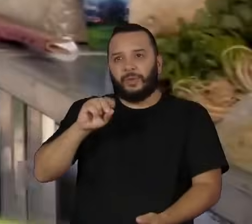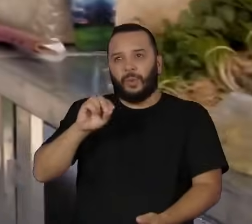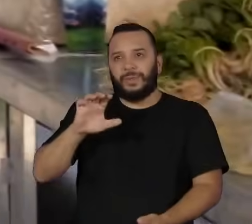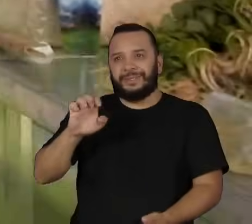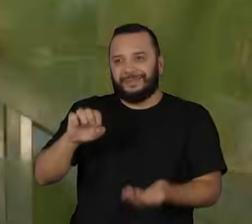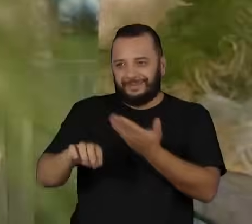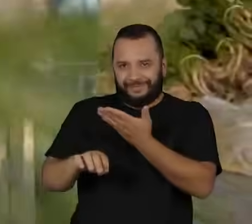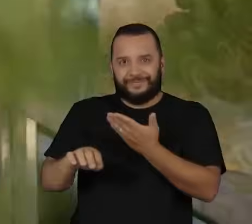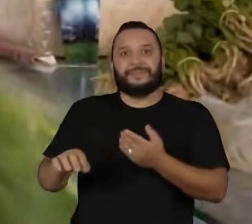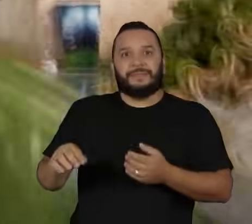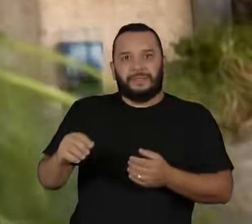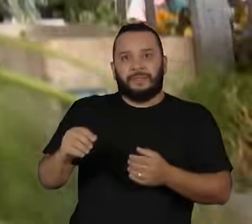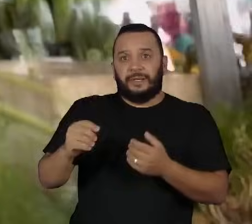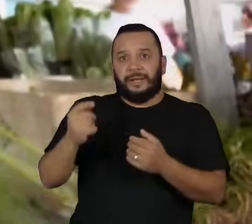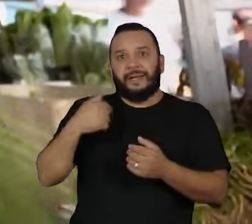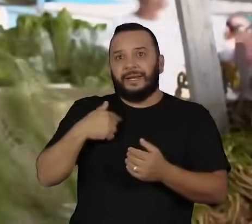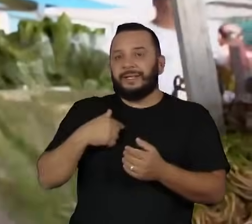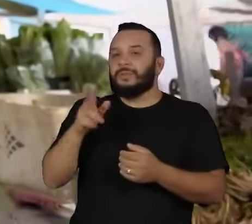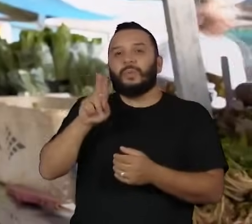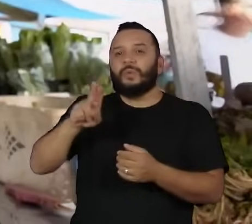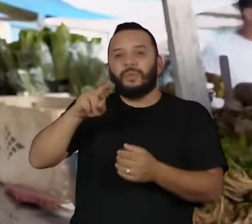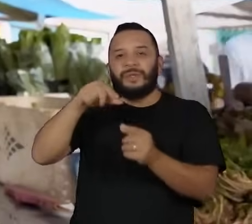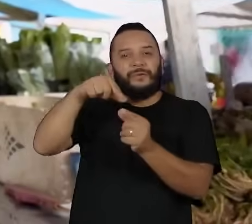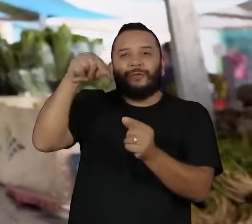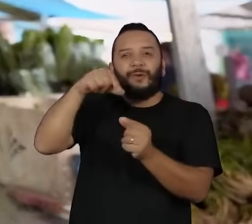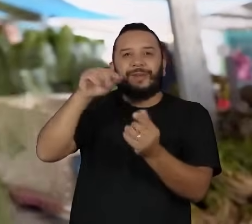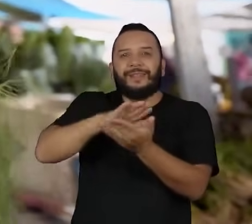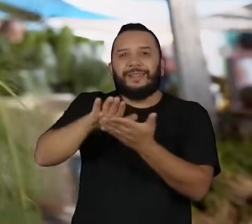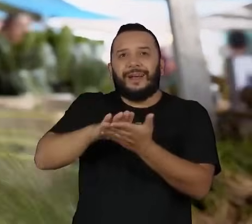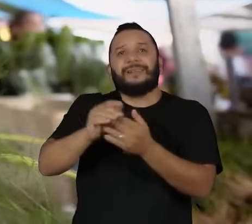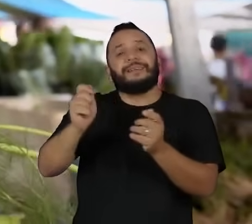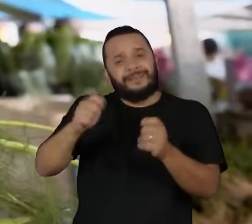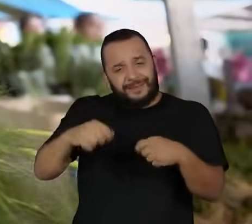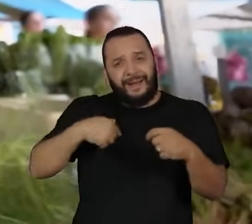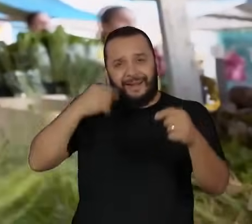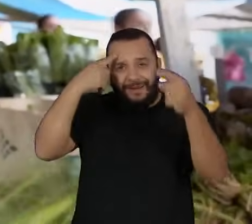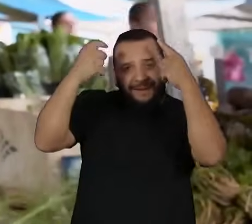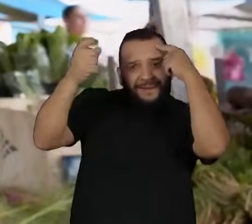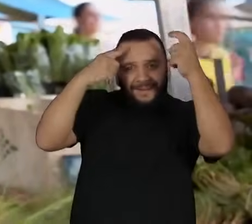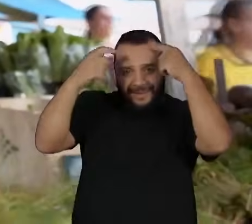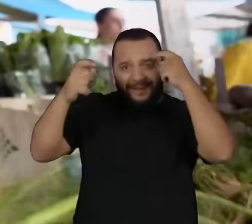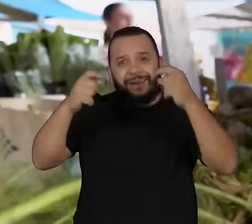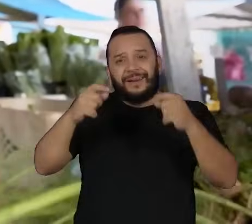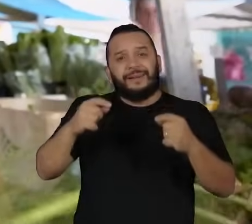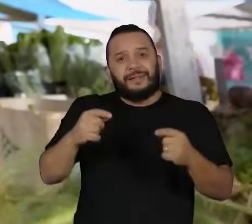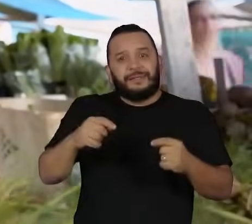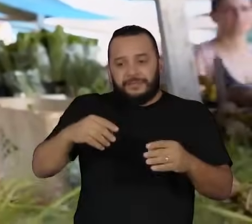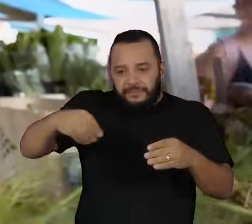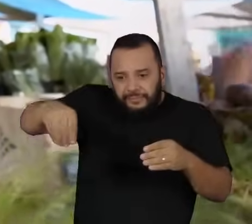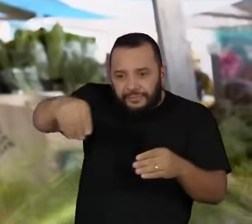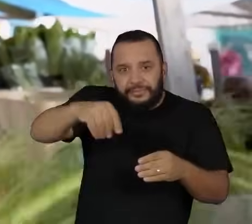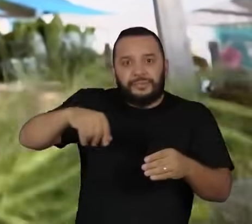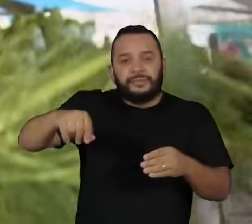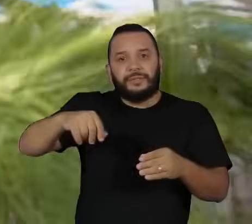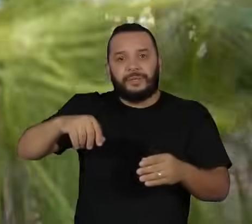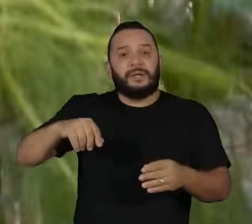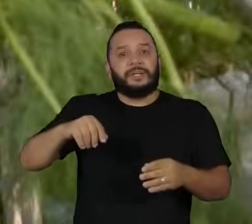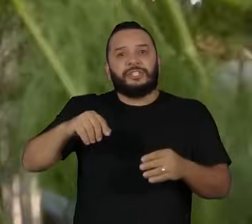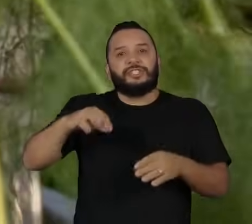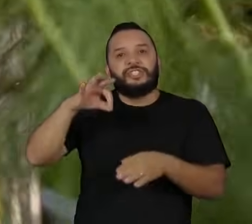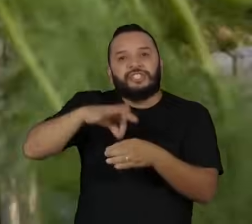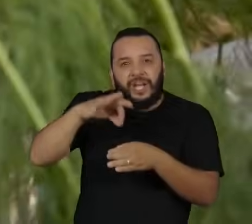erva doce, mas eles não usam essa folha. Gente, isso daqui, ó, excelente para criança, para tomar